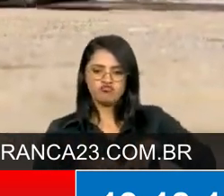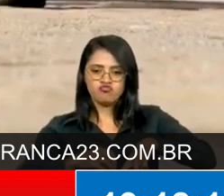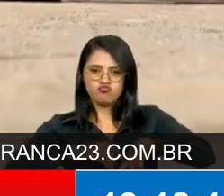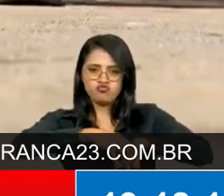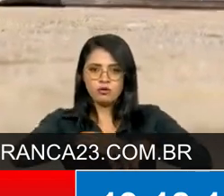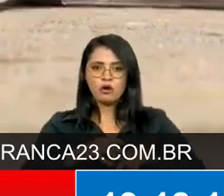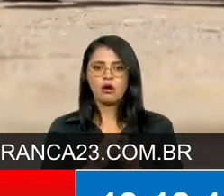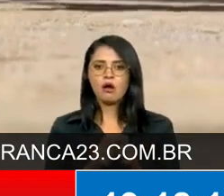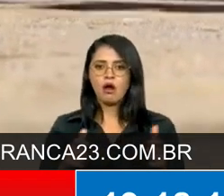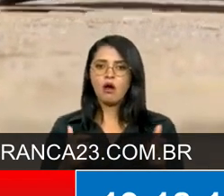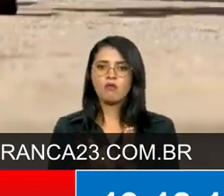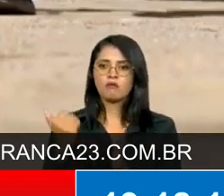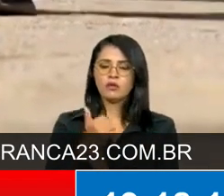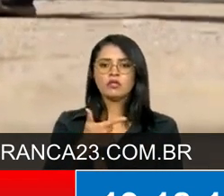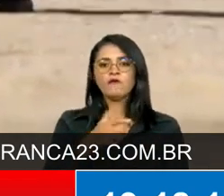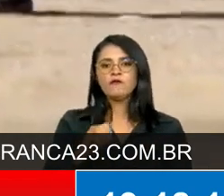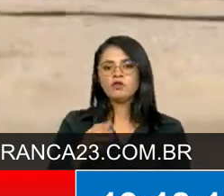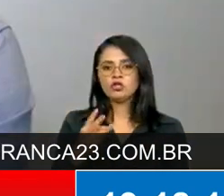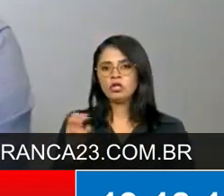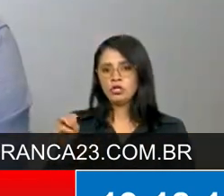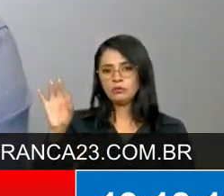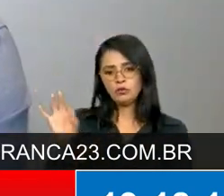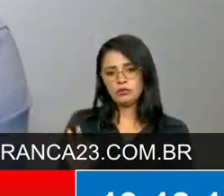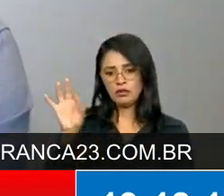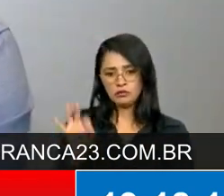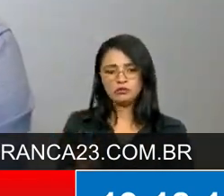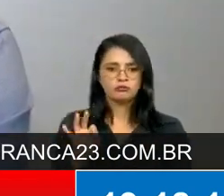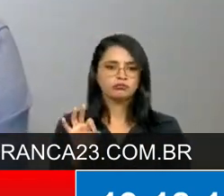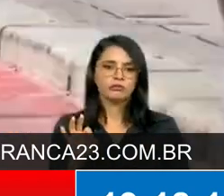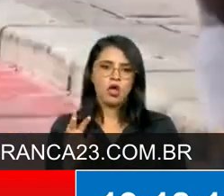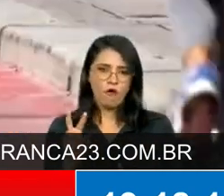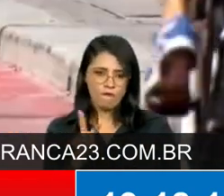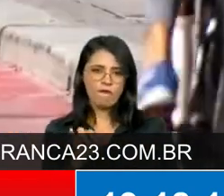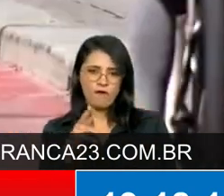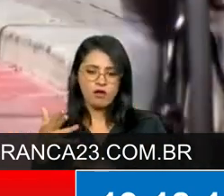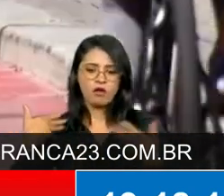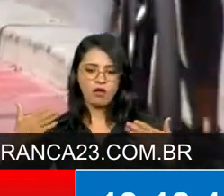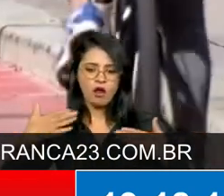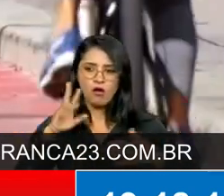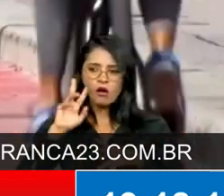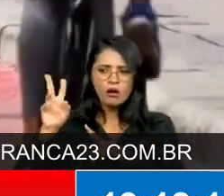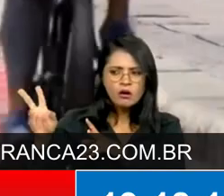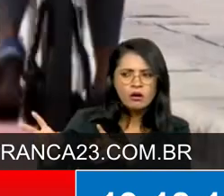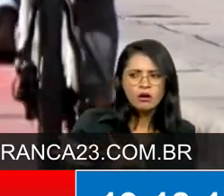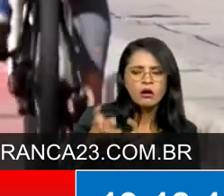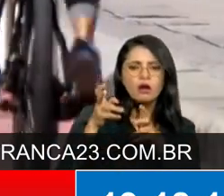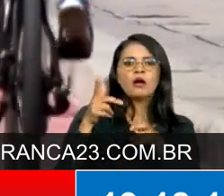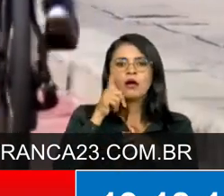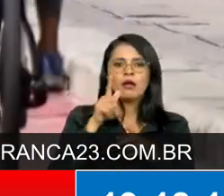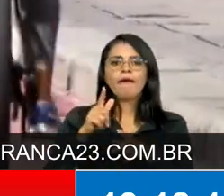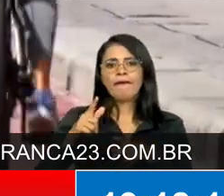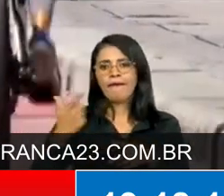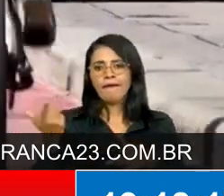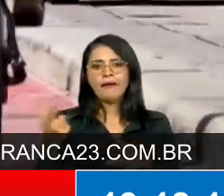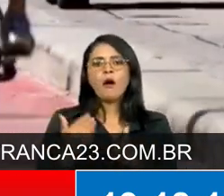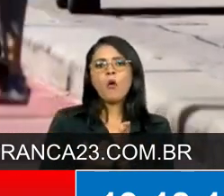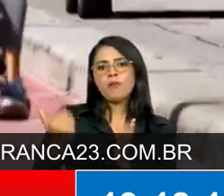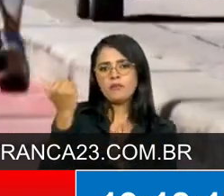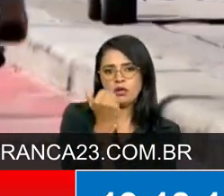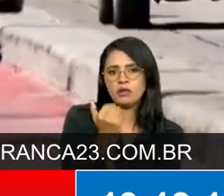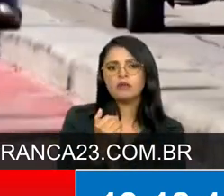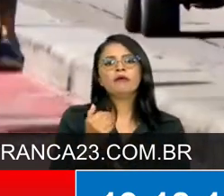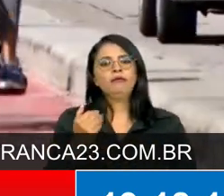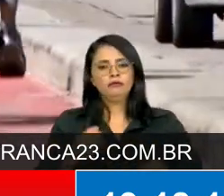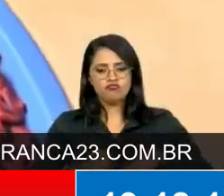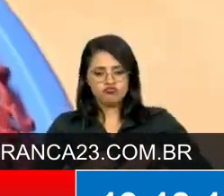entre 20% e 30% na estação. No verão, a gente vê um aumento dos sinais e os sintomas de varizes em torno de uns 30%. E